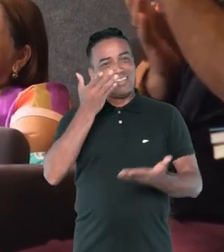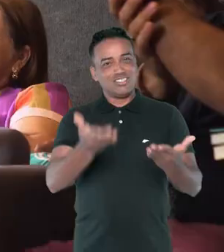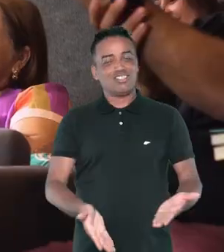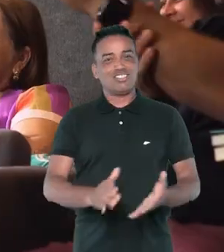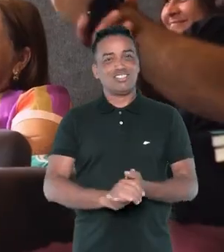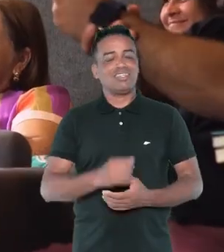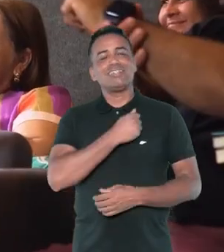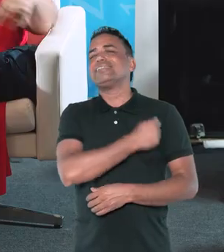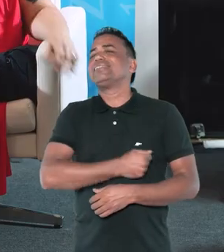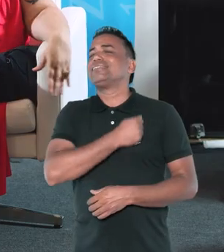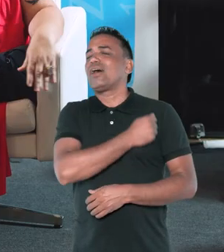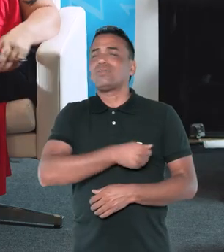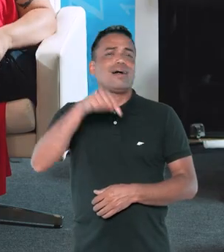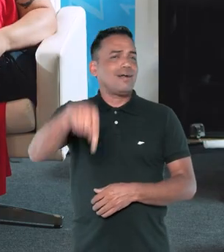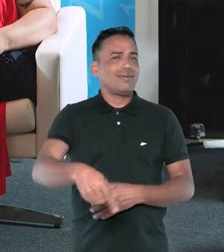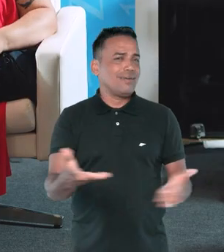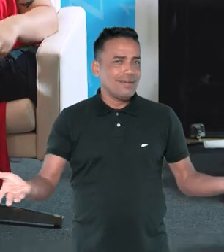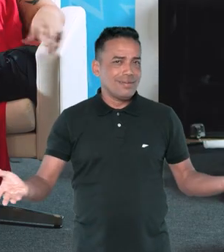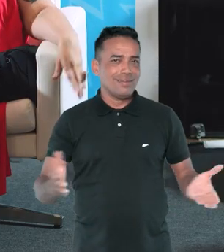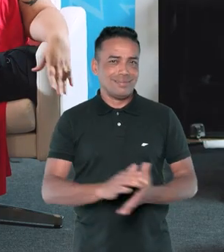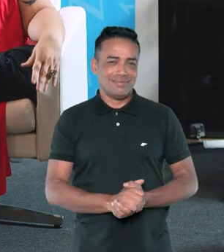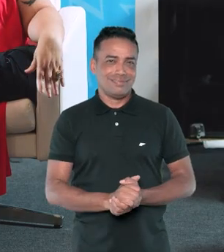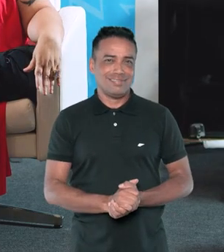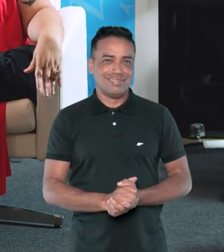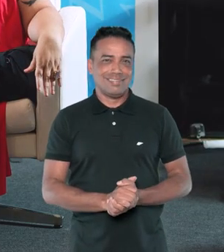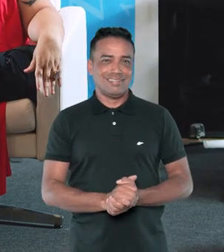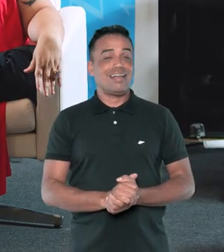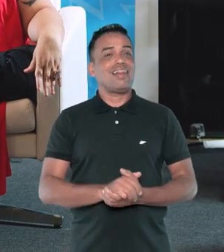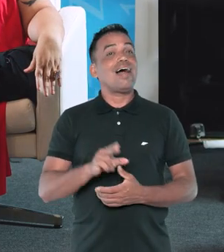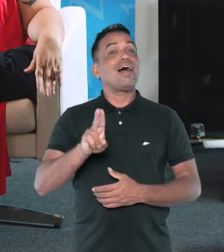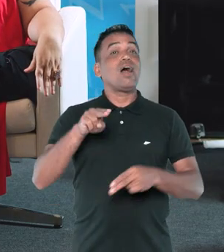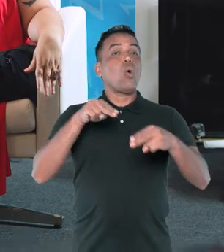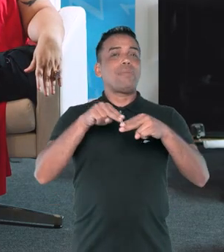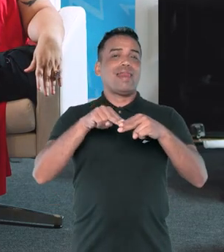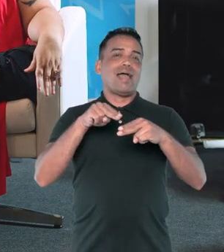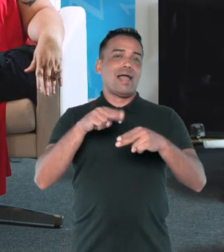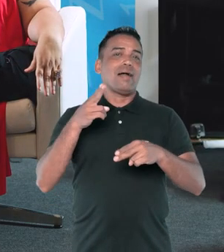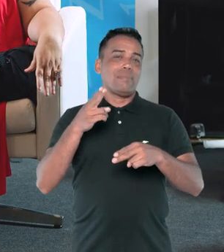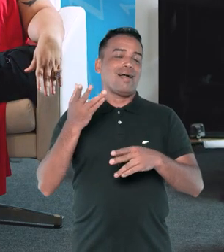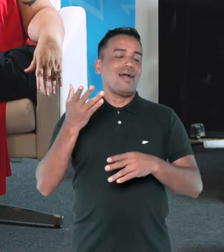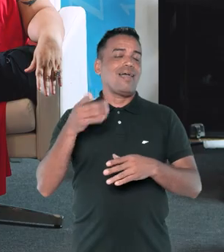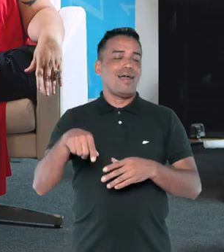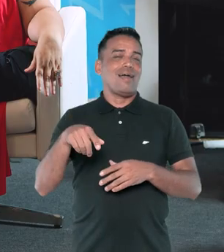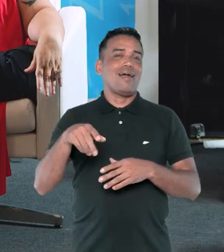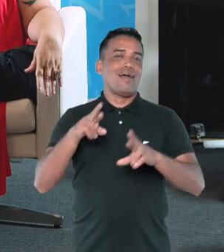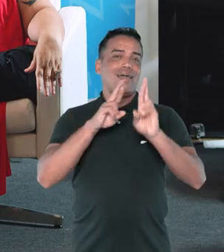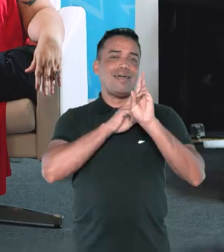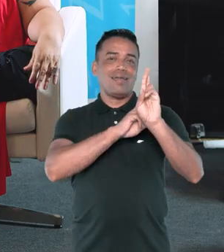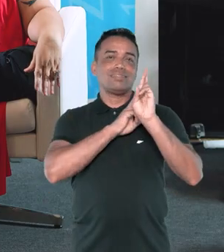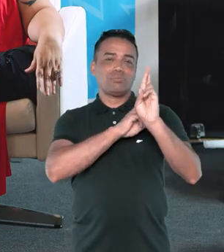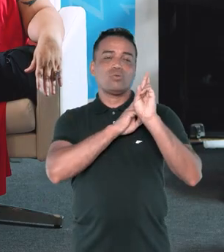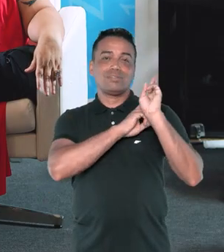Todo mundo morrendo de saudade de você aqui, viu? Ainda bem, veio lá de Uberaba pra gente. Mariana era promotora daqui, responsável por